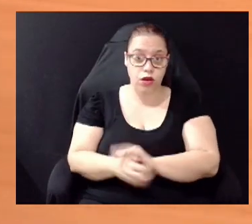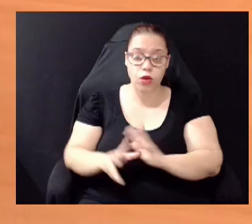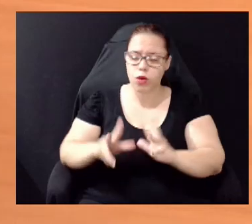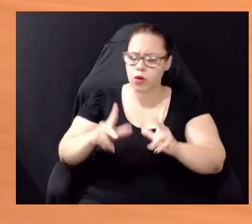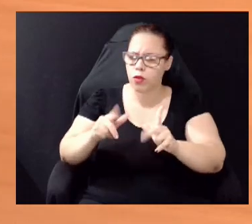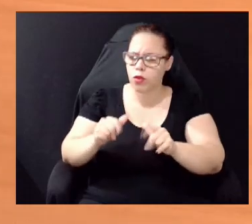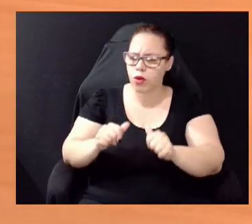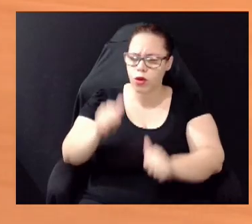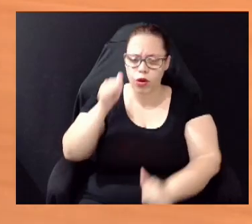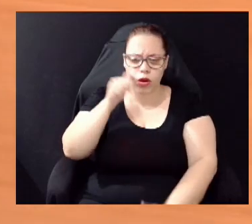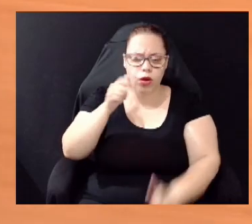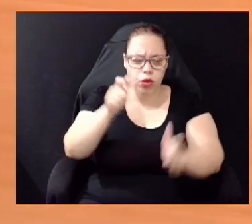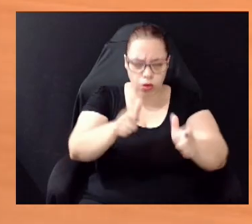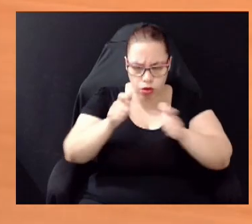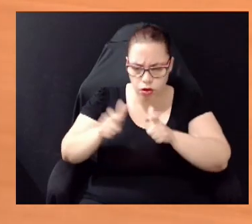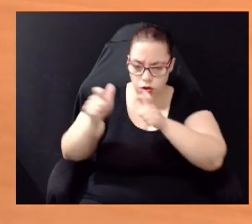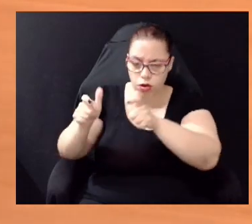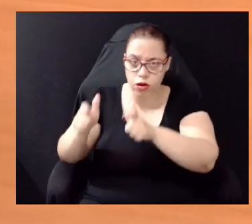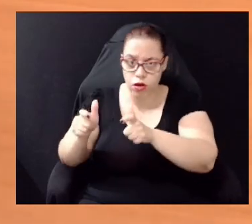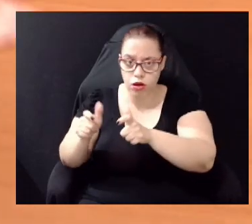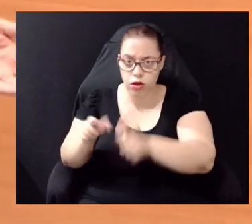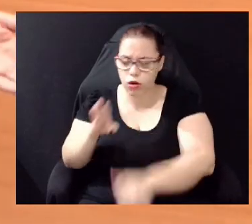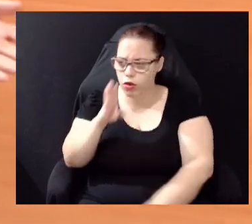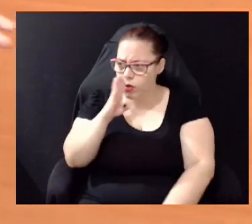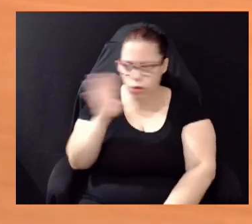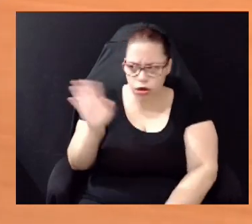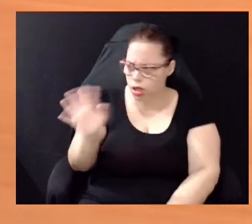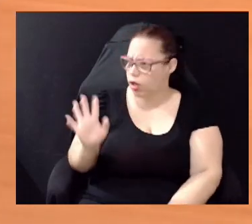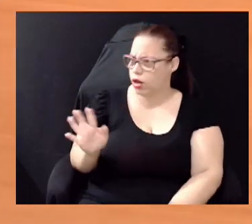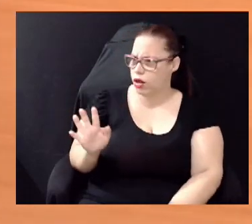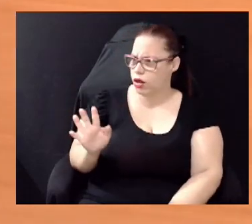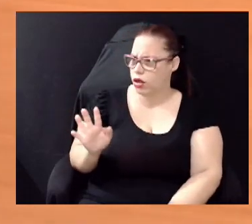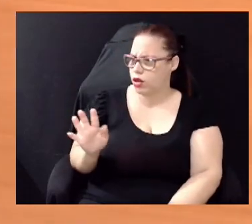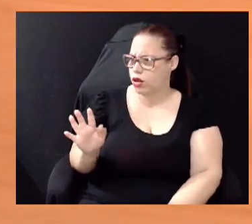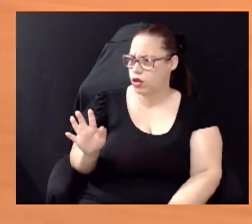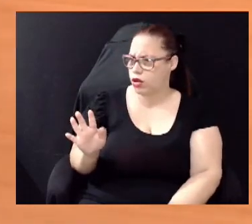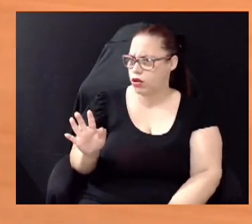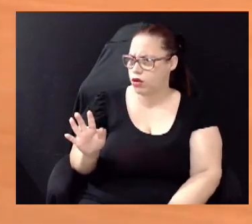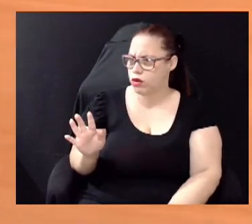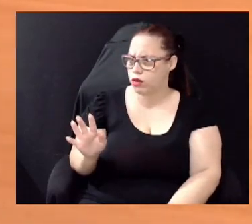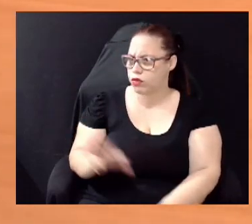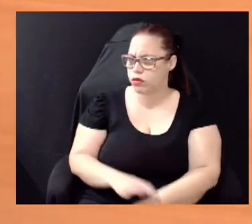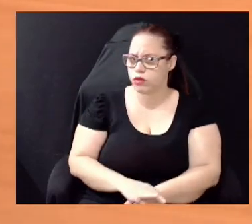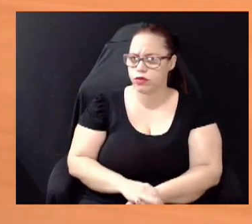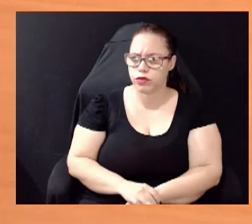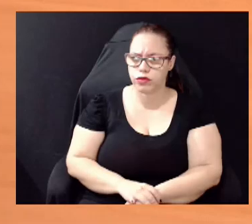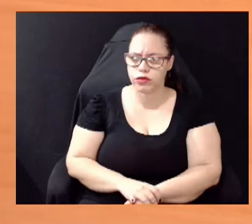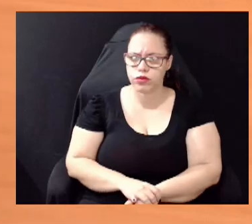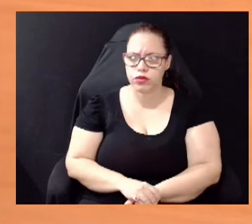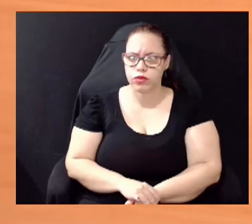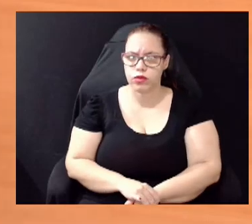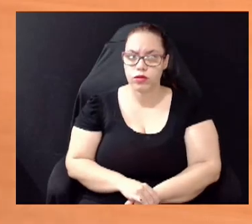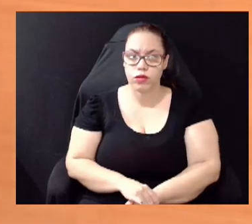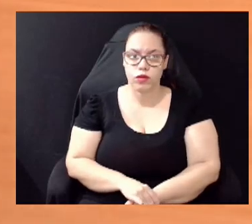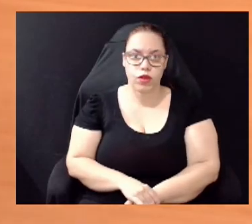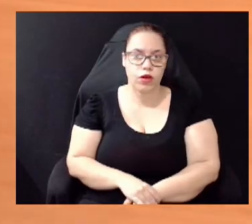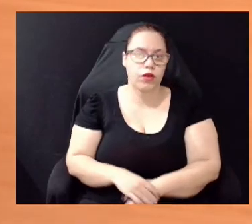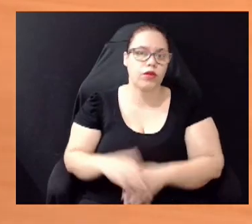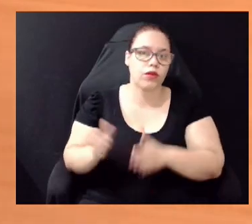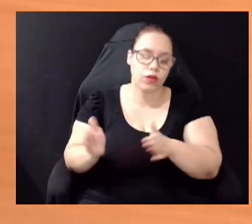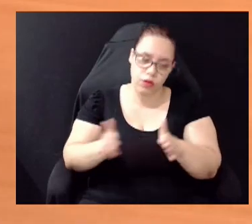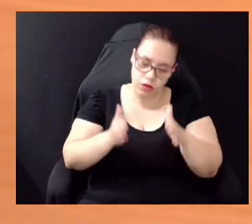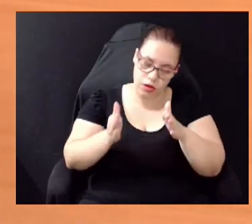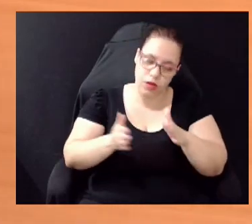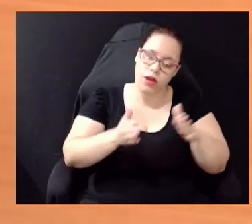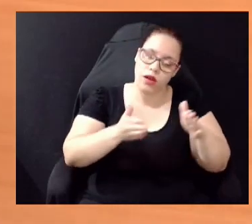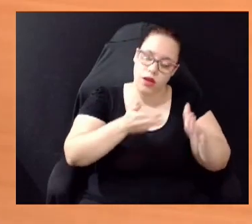todos os lugares, e vai ter que nos engolir, entendeu? E é isso, eu acho que ainda tem muitos processos para melhorar as situações para